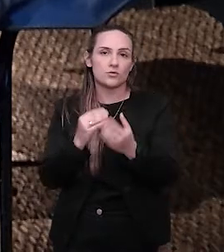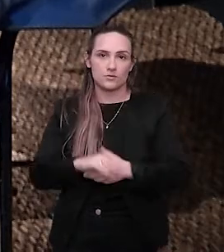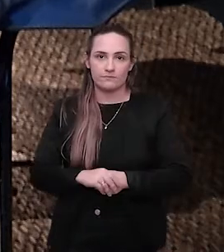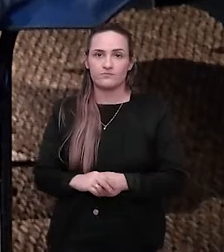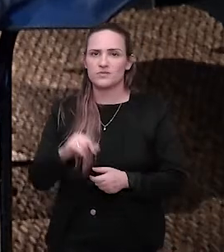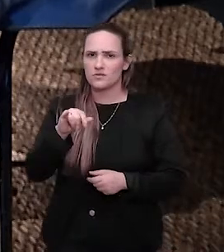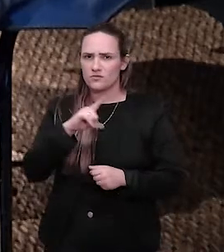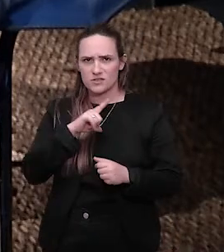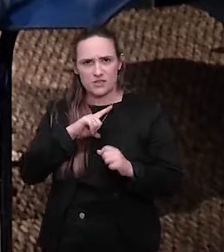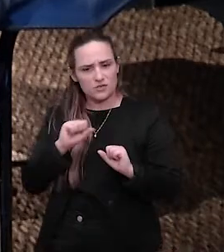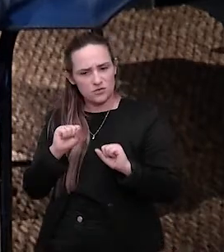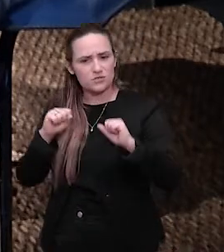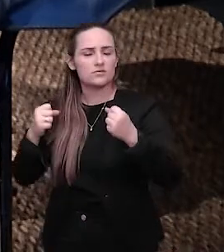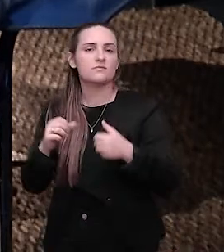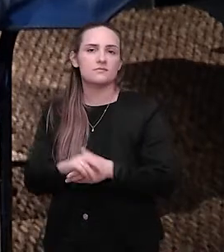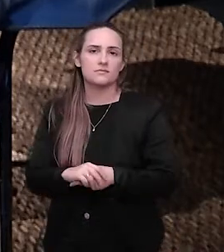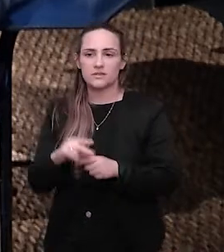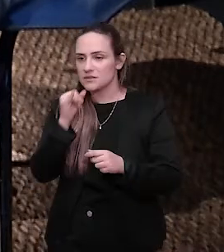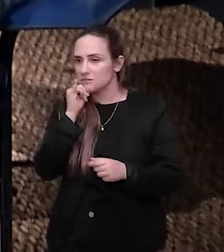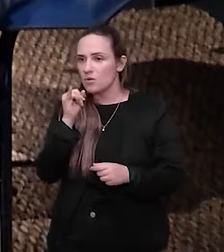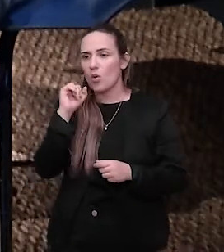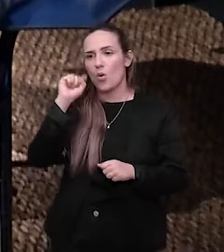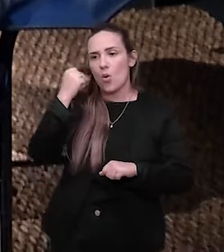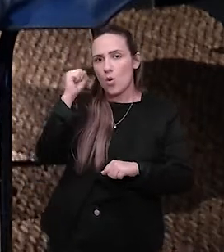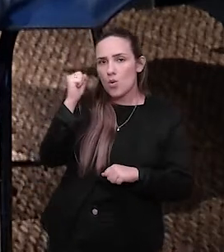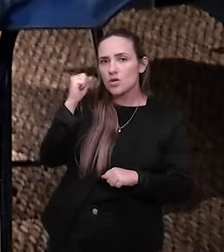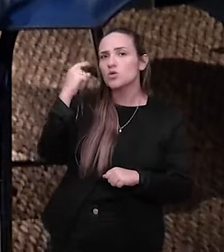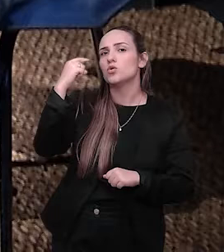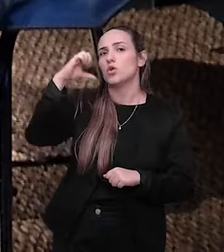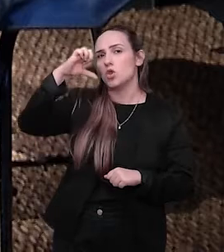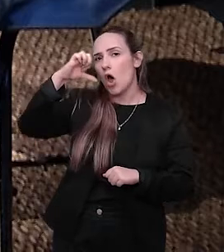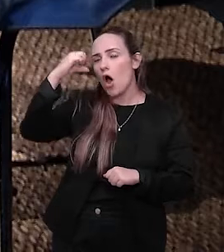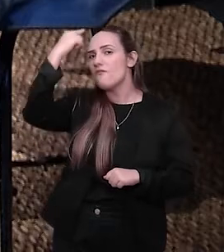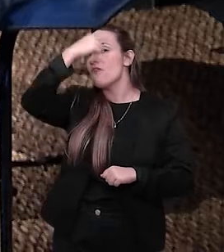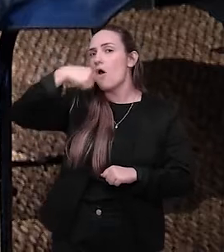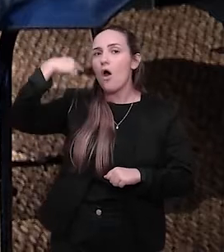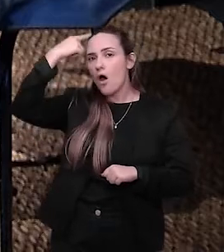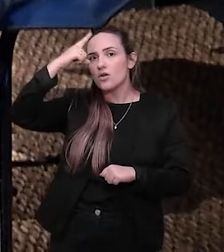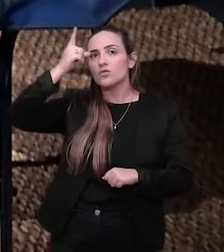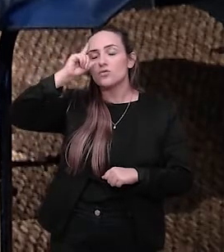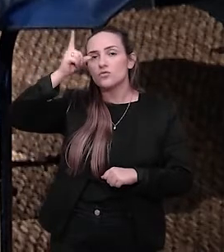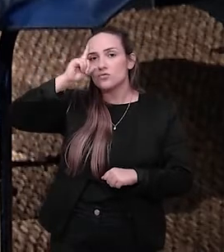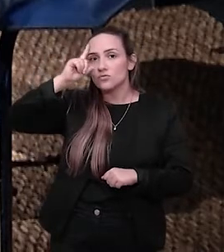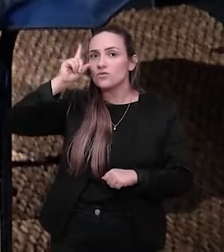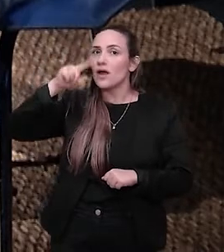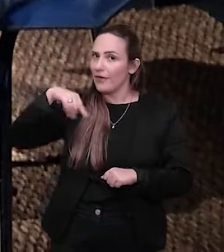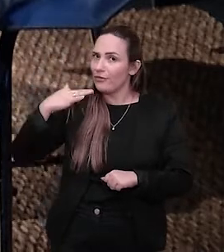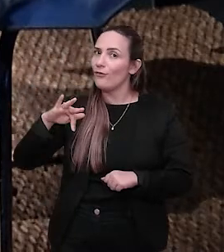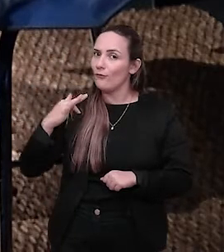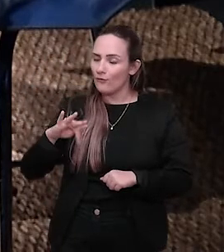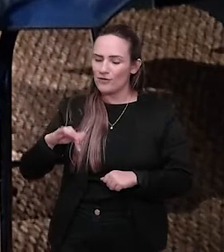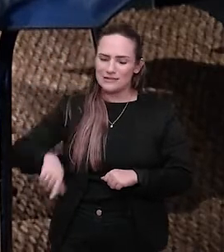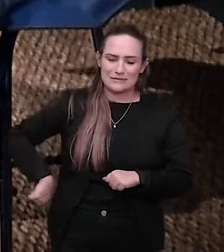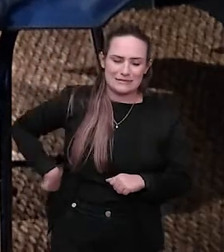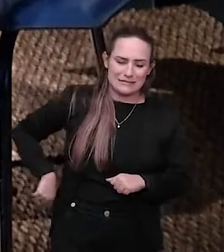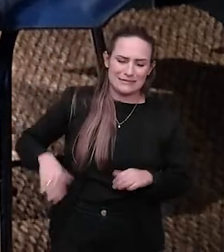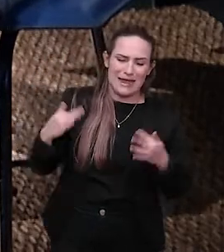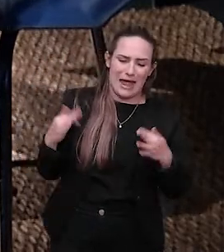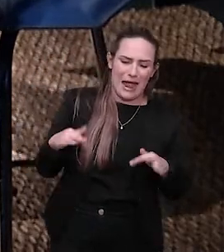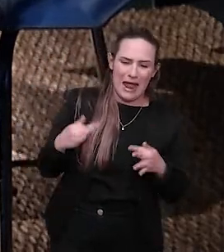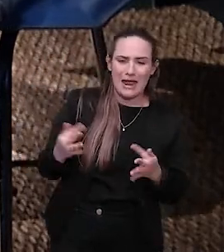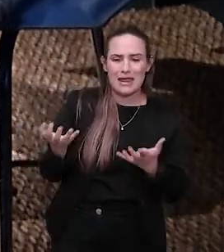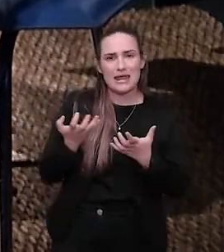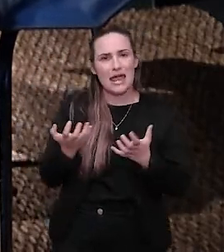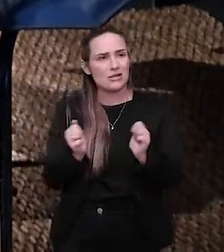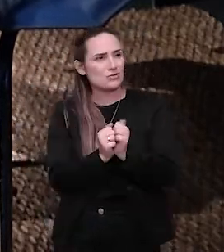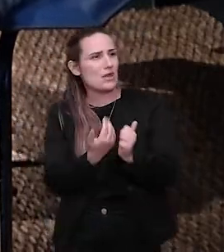certo para aqueles que estudam muito. Se você pegar, se dedicar muito, tipo 8, 9 horas por dia, isso é muito dolorido.